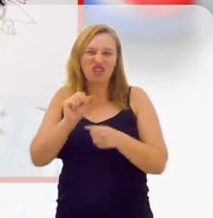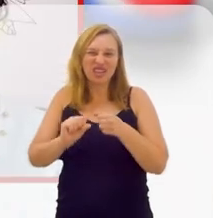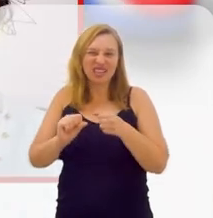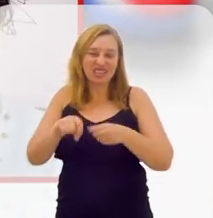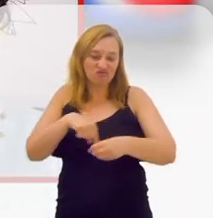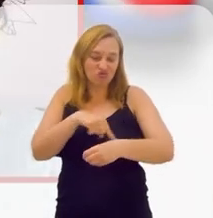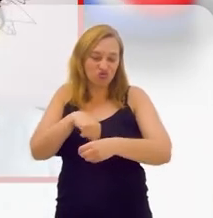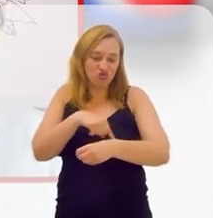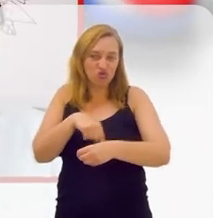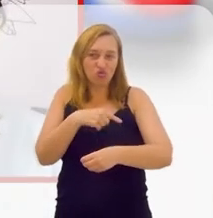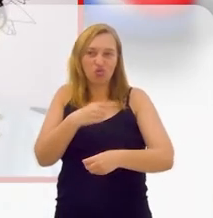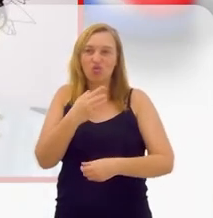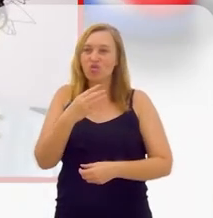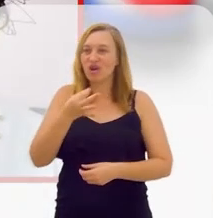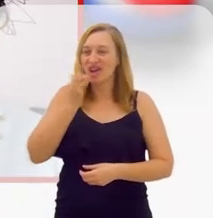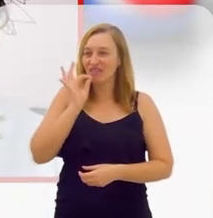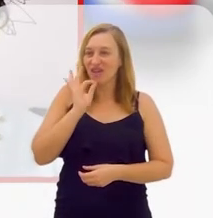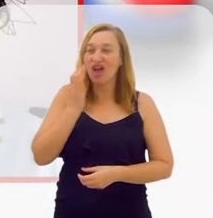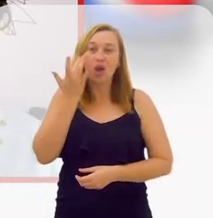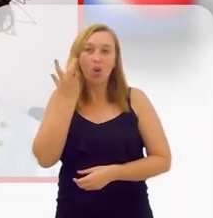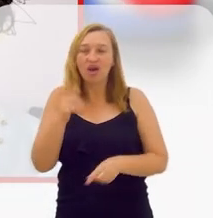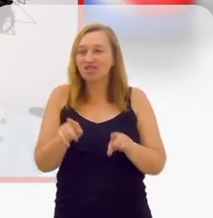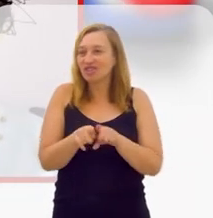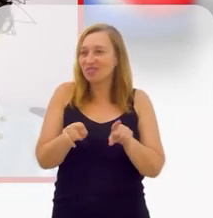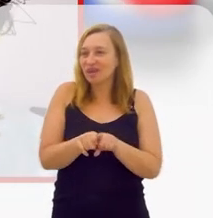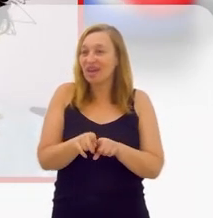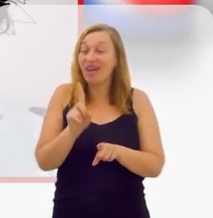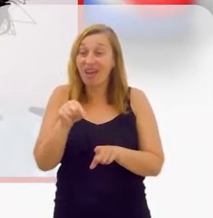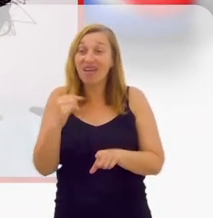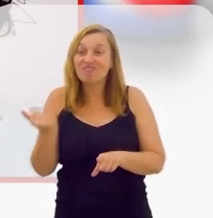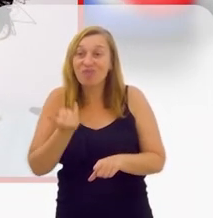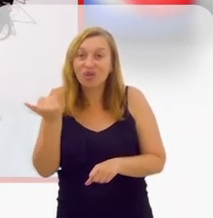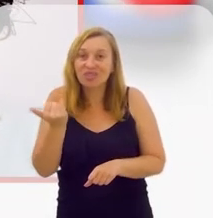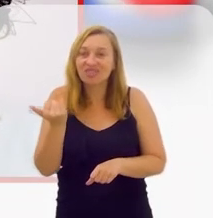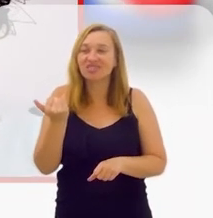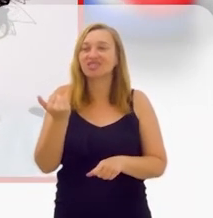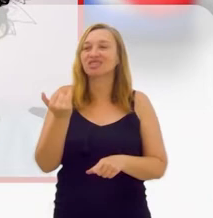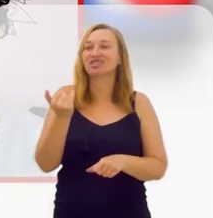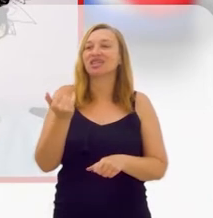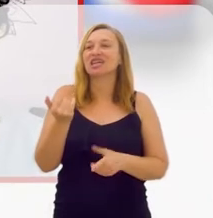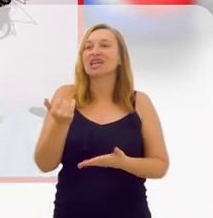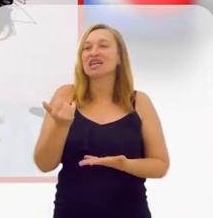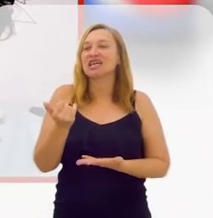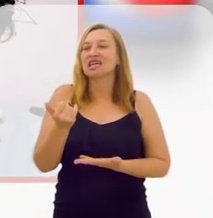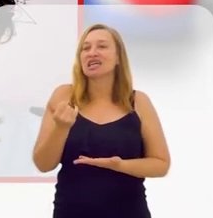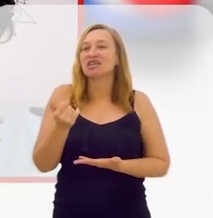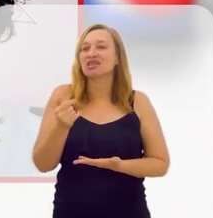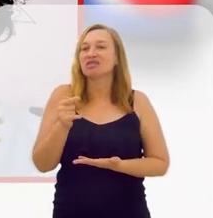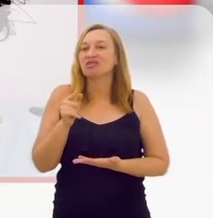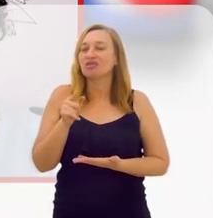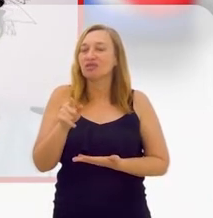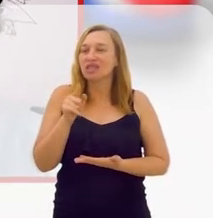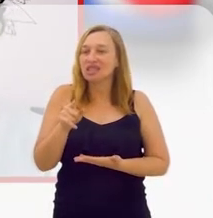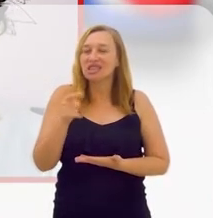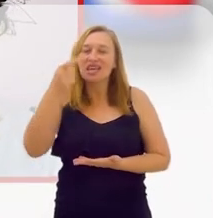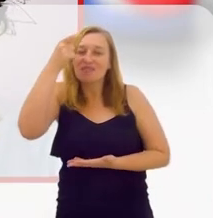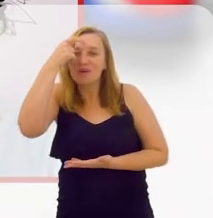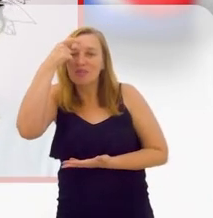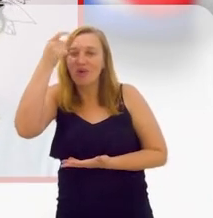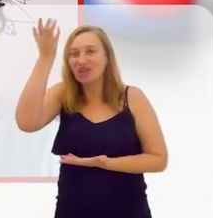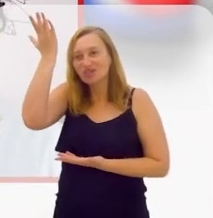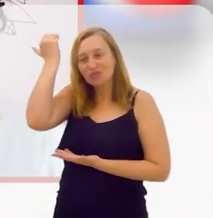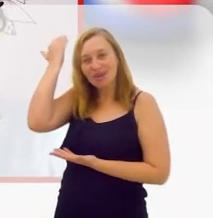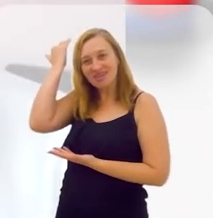coador. Então, assim, eu acho que isso também é muito importante, né? Você trazer